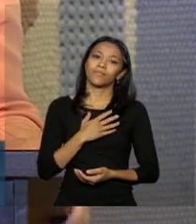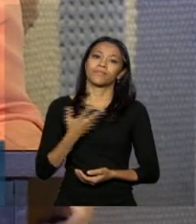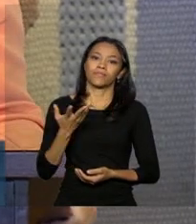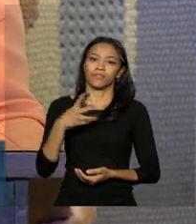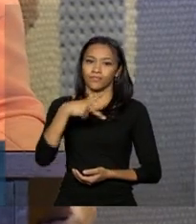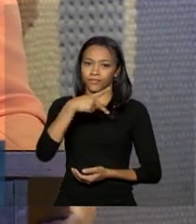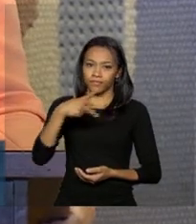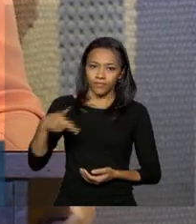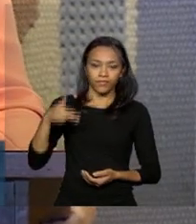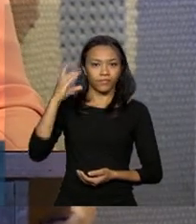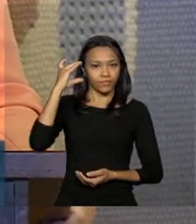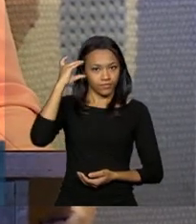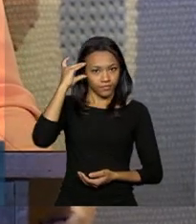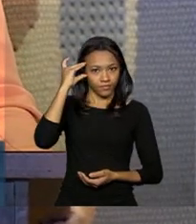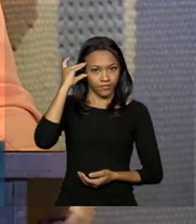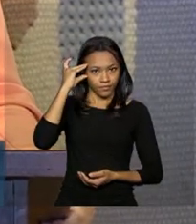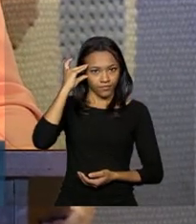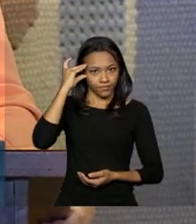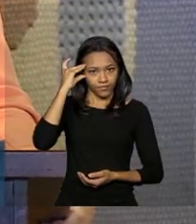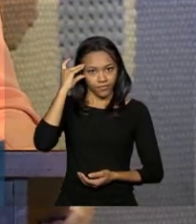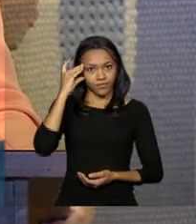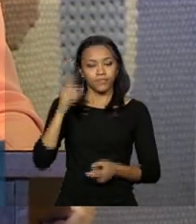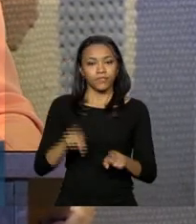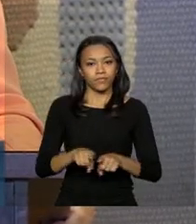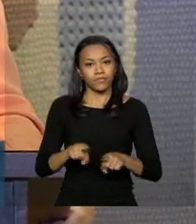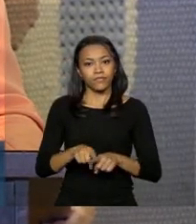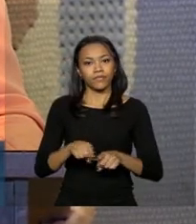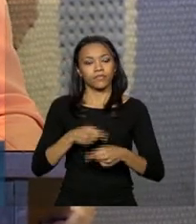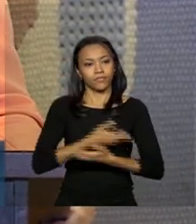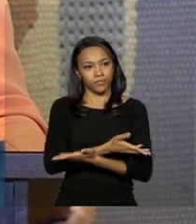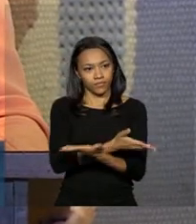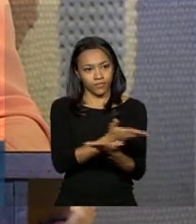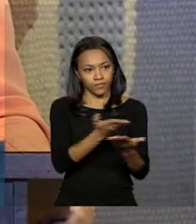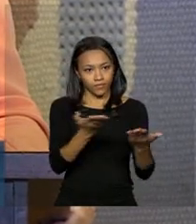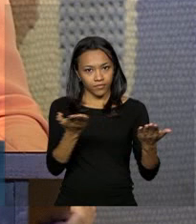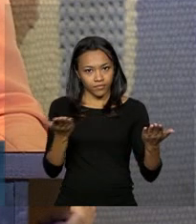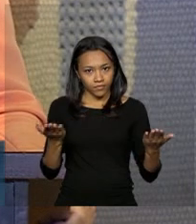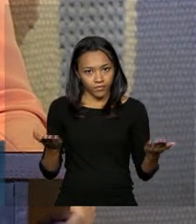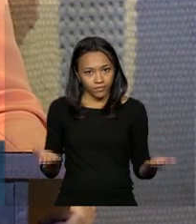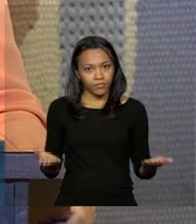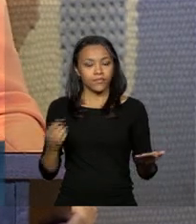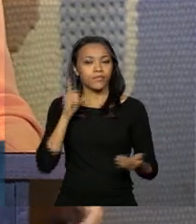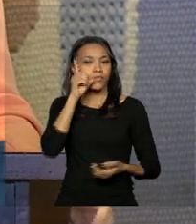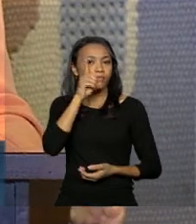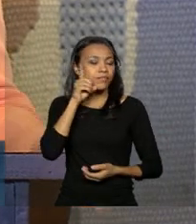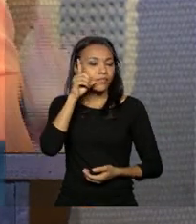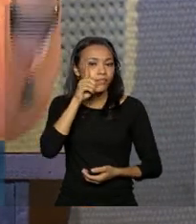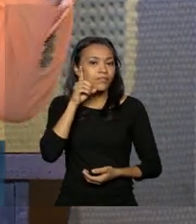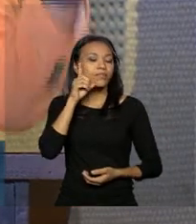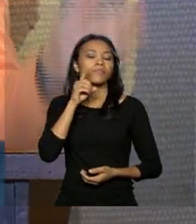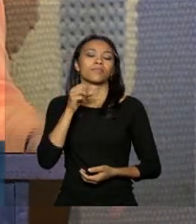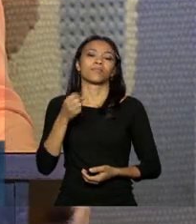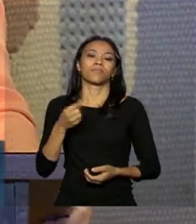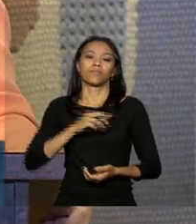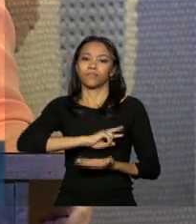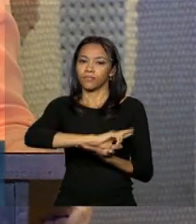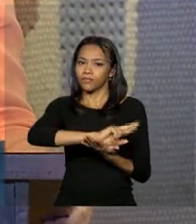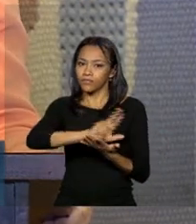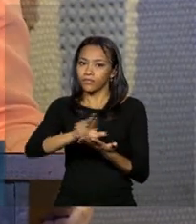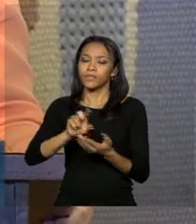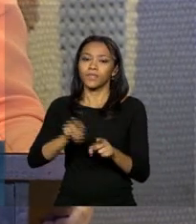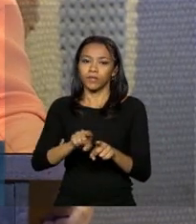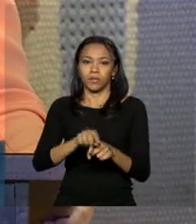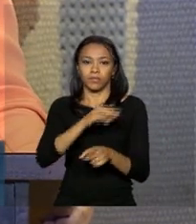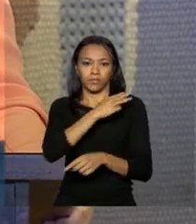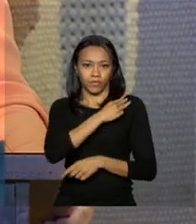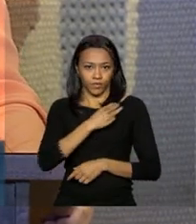Rousseff, excelentíssimas senhoras, excelências, deputados, ministros e,